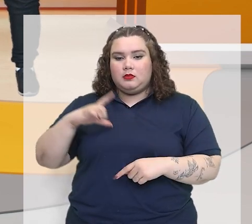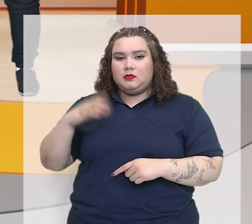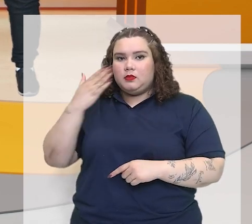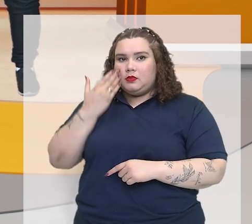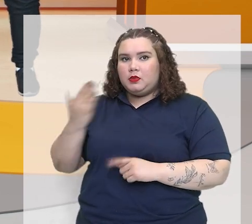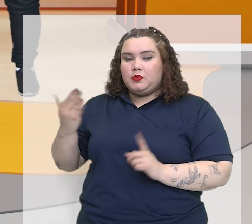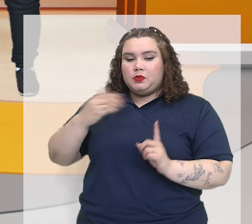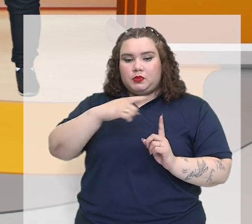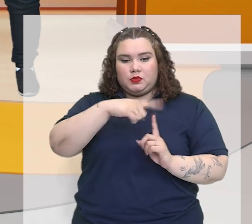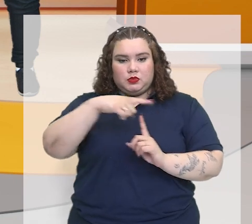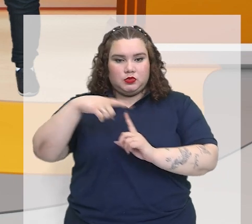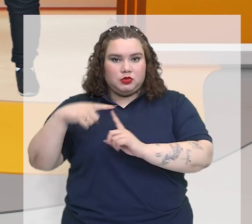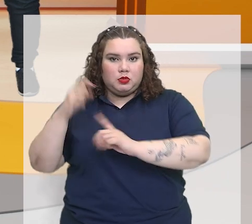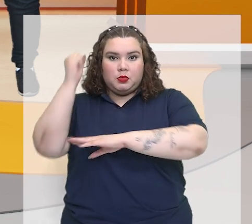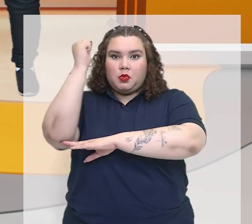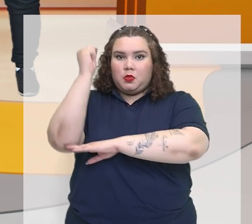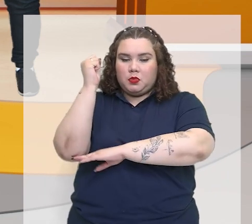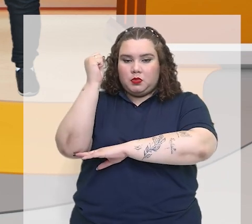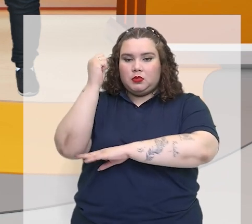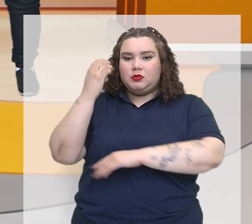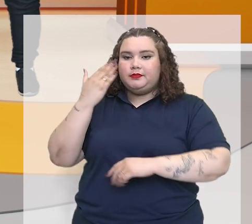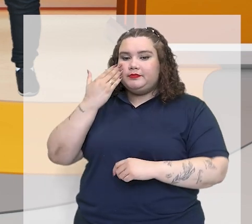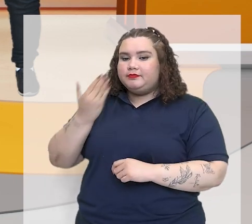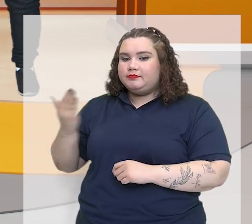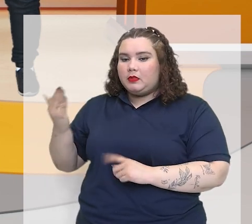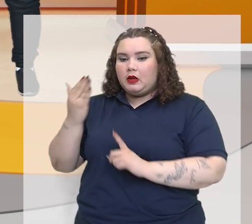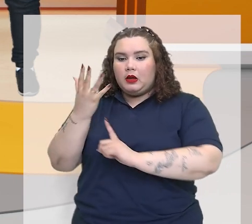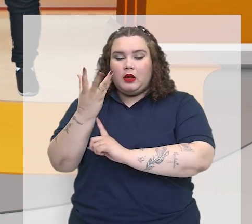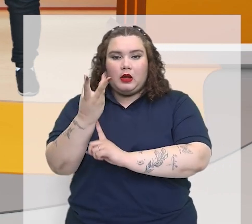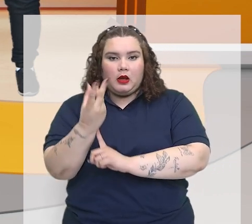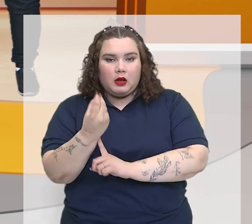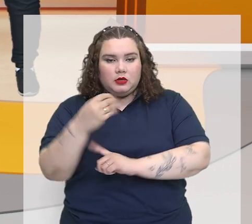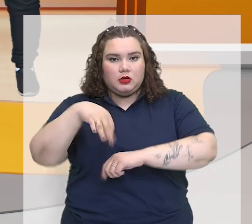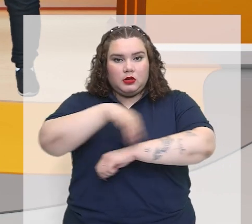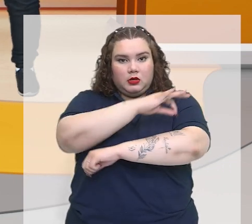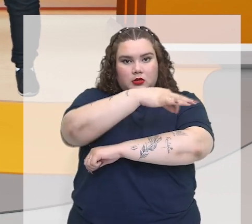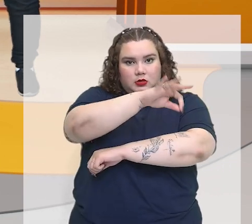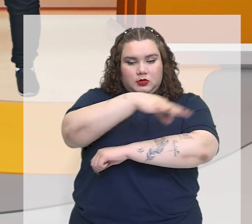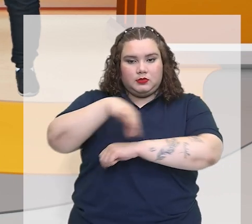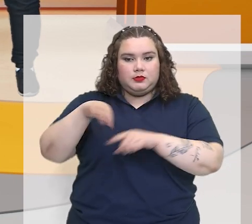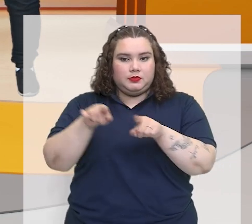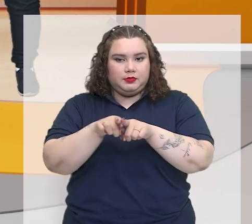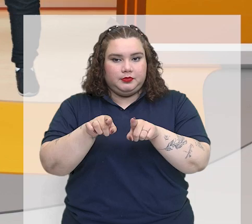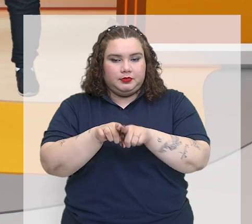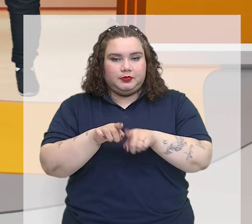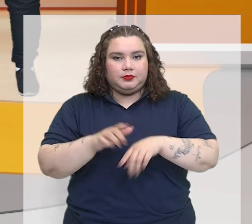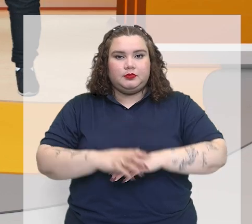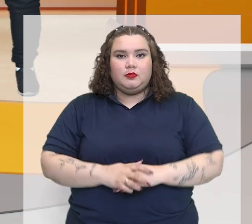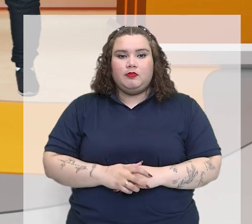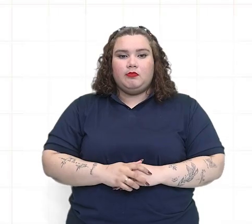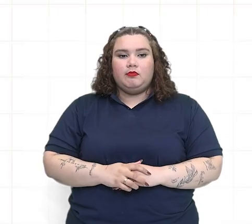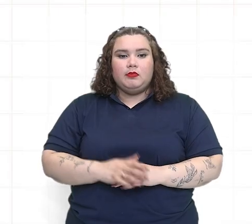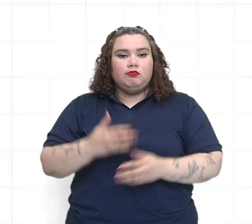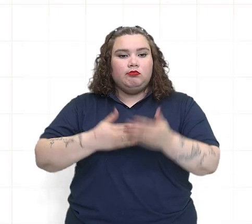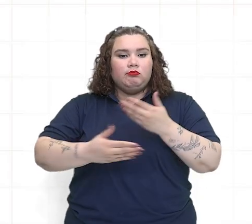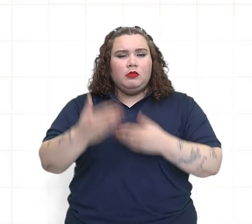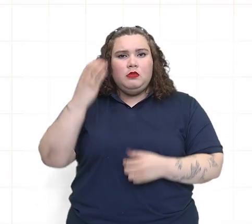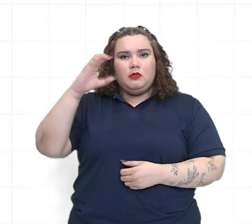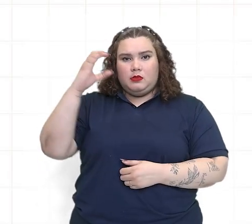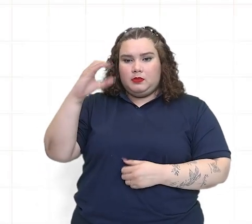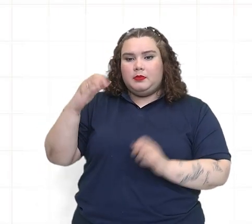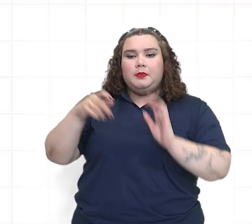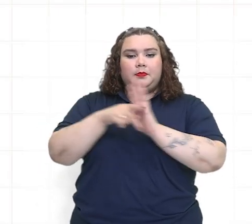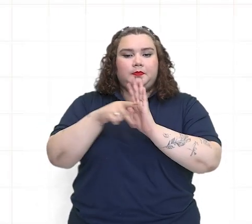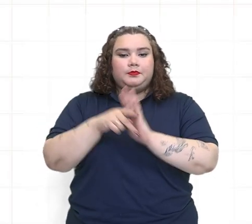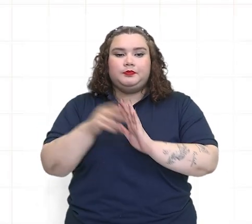os tipos então das colunas, nessa parte então da arte, da arquitetura. Vamos então agora falar um pouco sobre a ciência, tá?